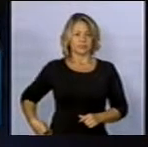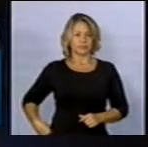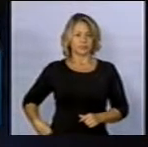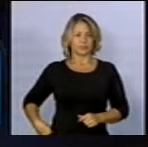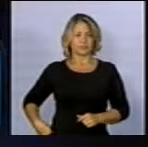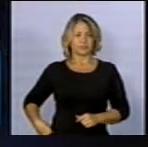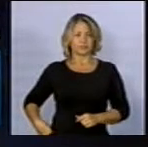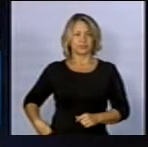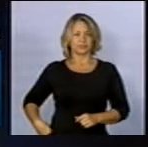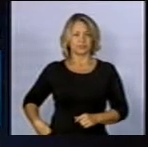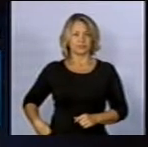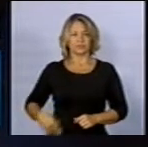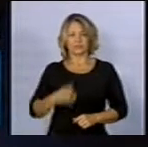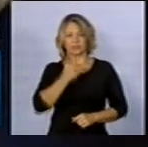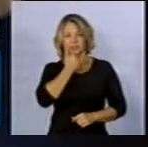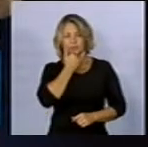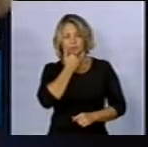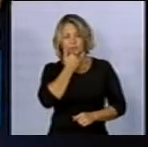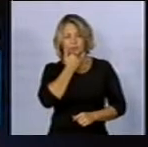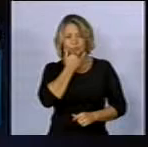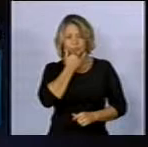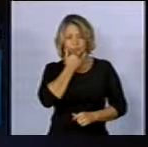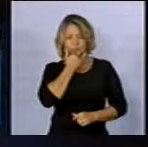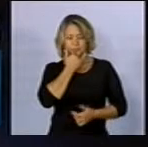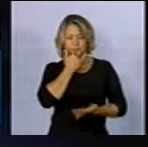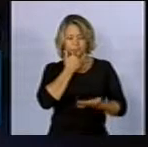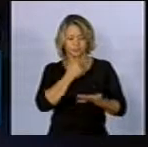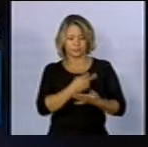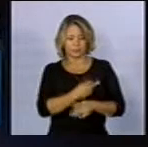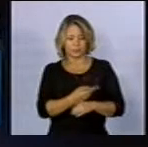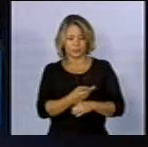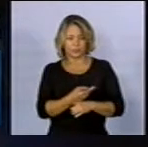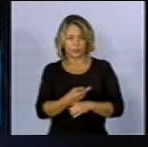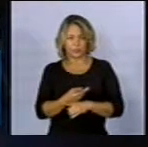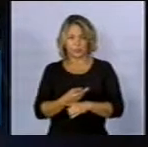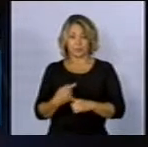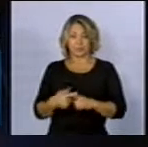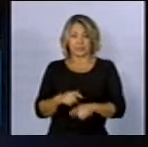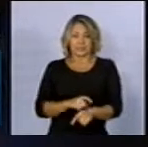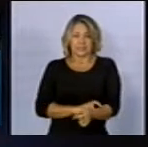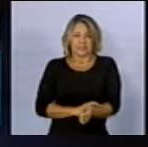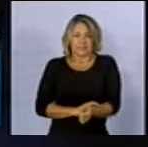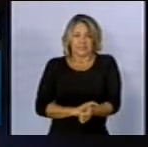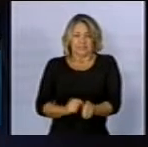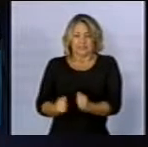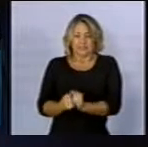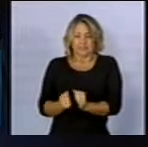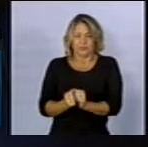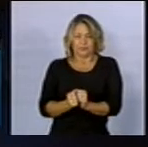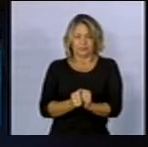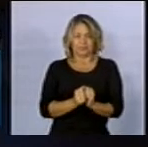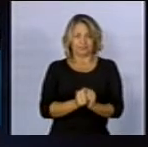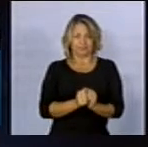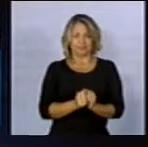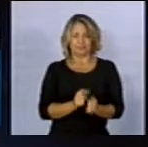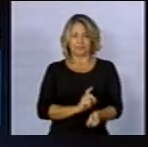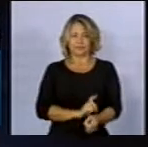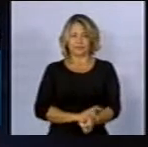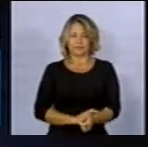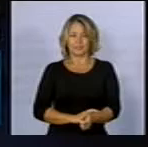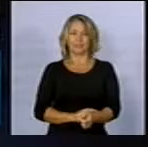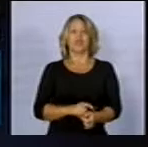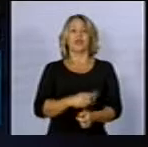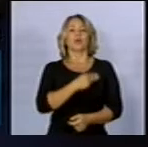Ministro perdão senhores só o nervosismo compõe junto né e Gilmar